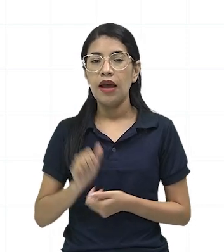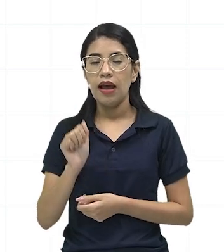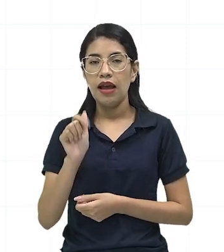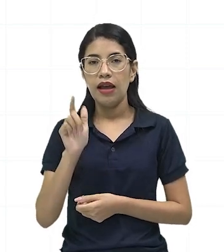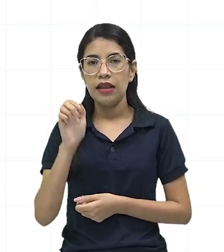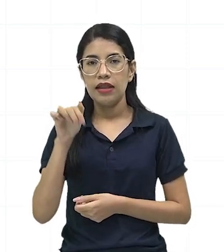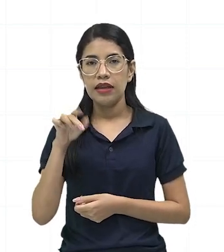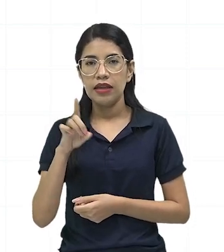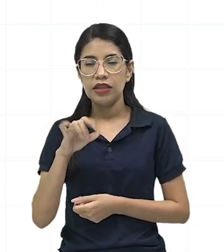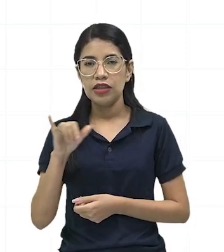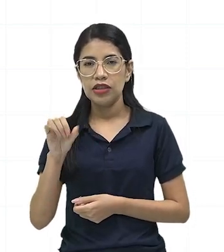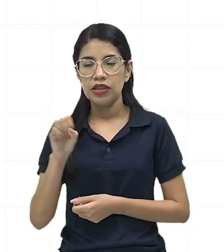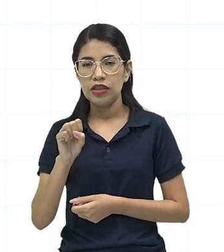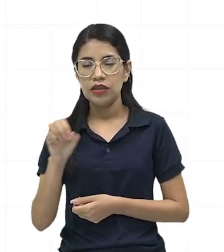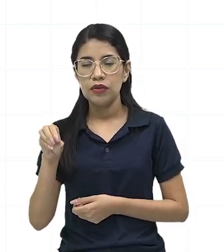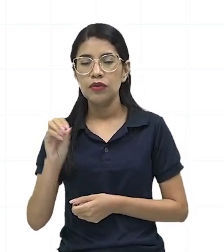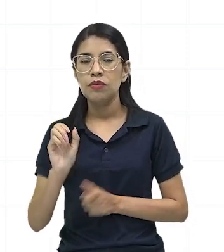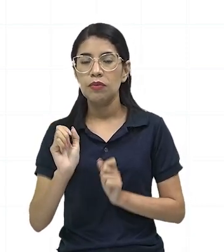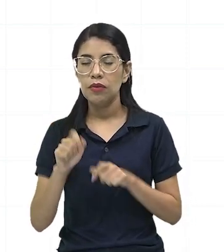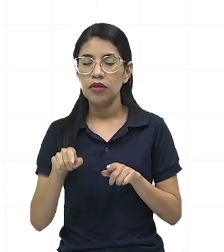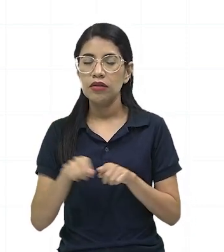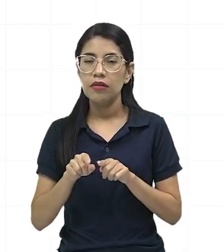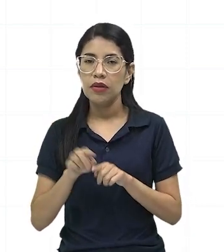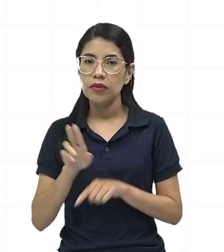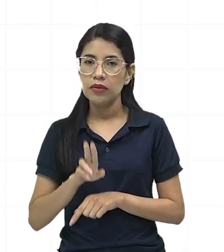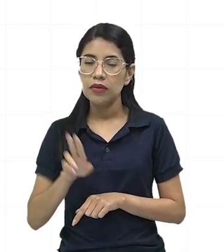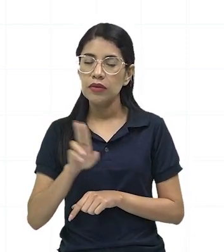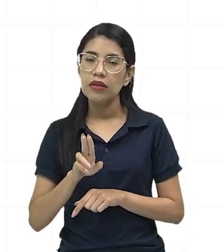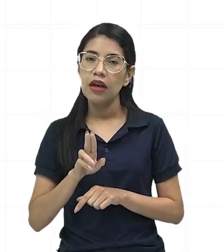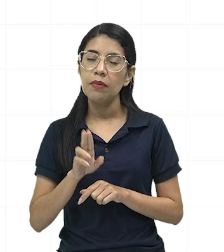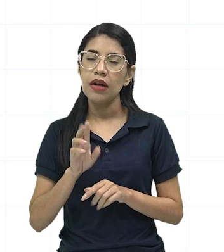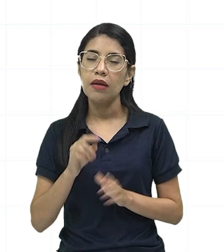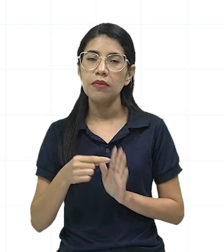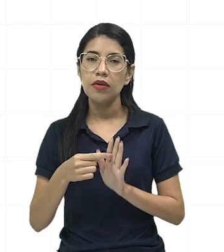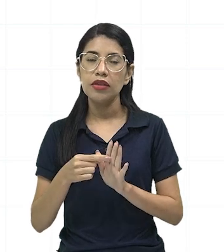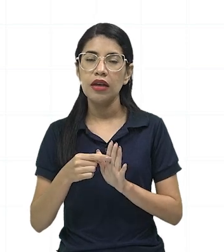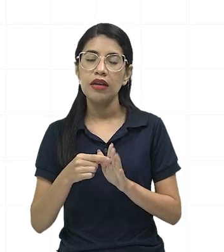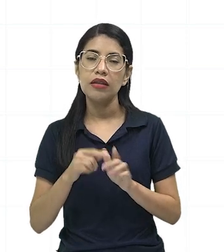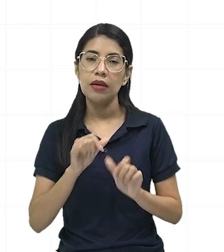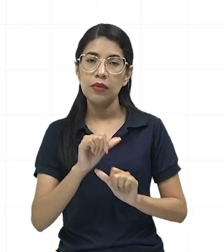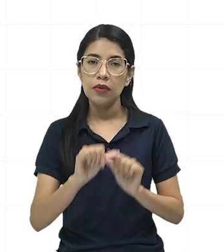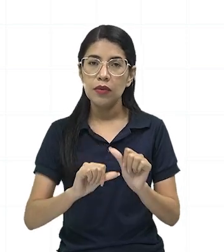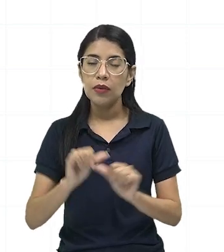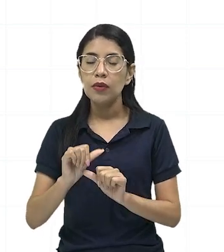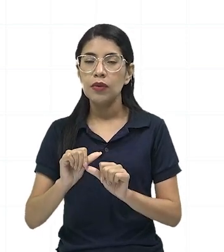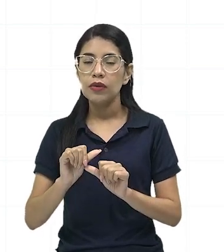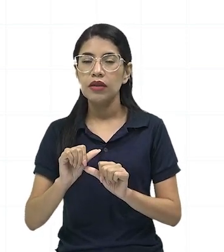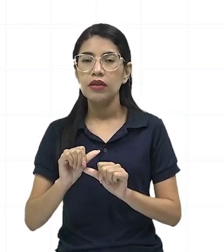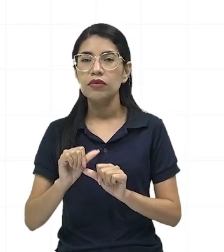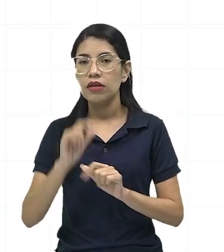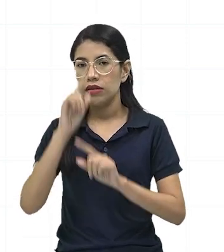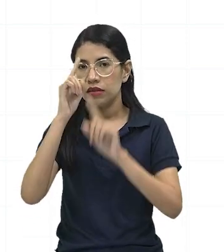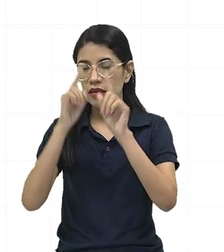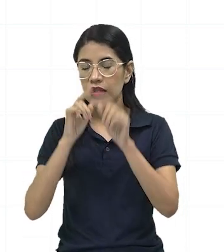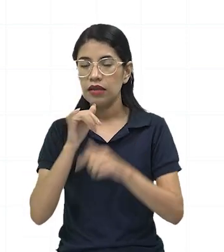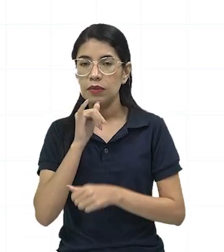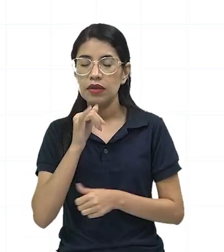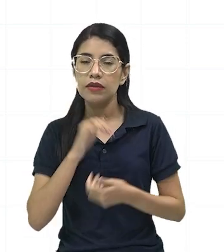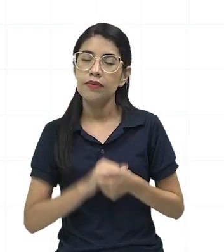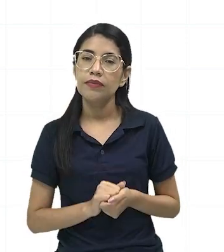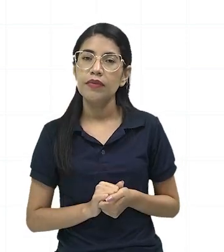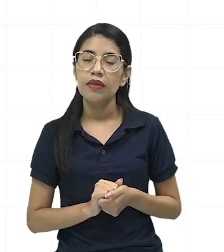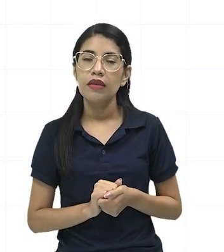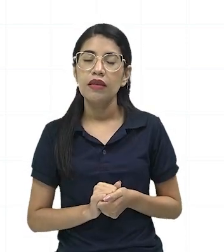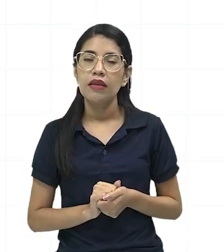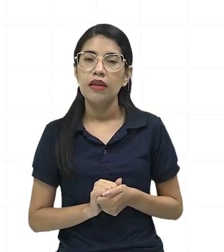outro lado, em conclusão, podem ser usadas para indicar mudanças de ideia. Estou falando para vocês, né? De repente você quer colocar